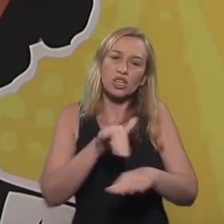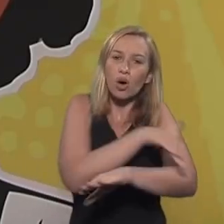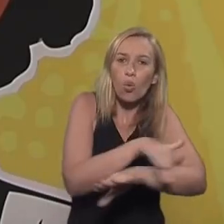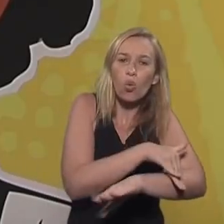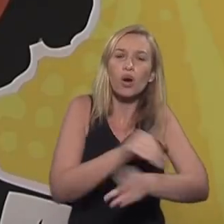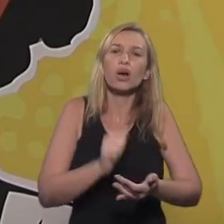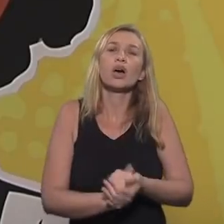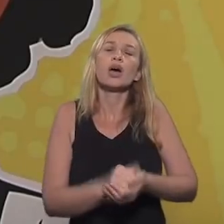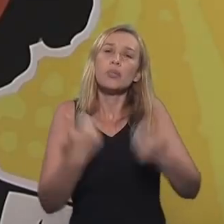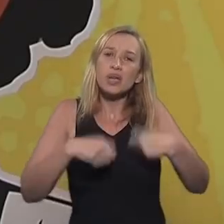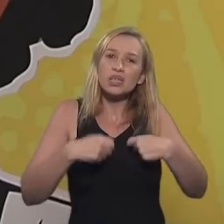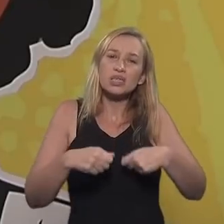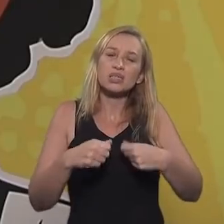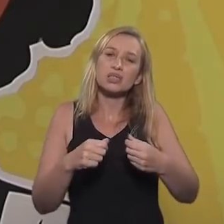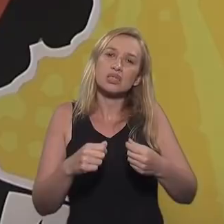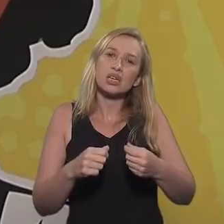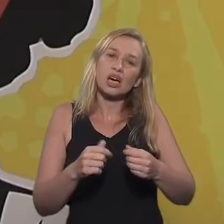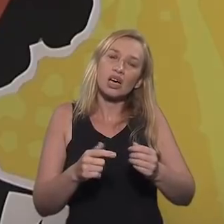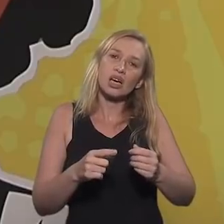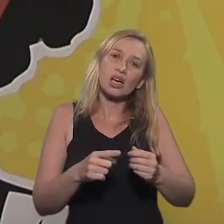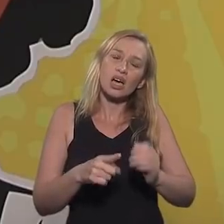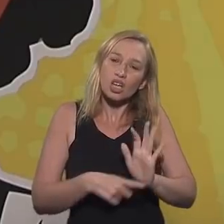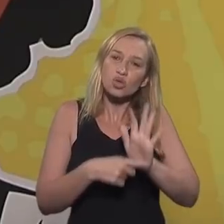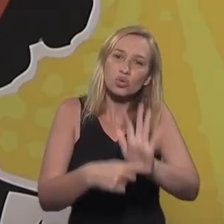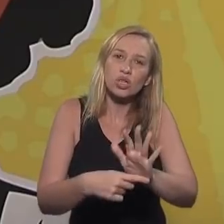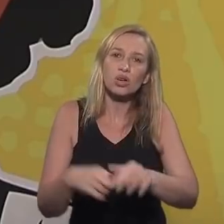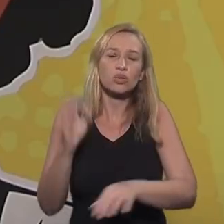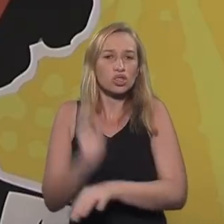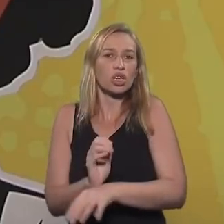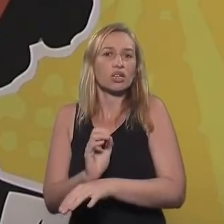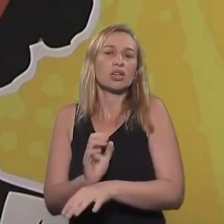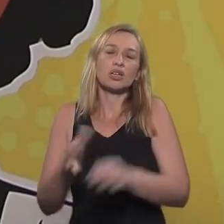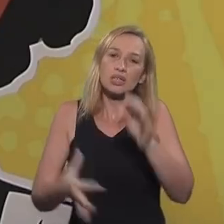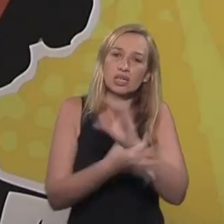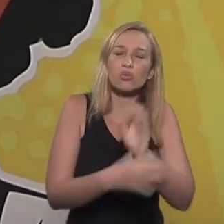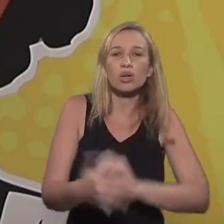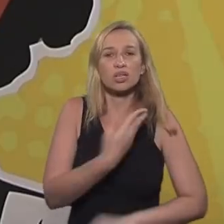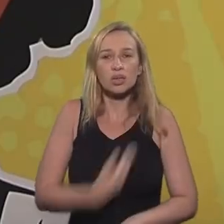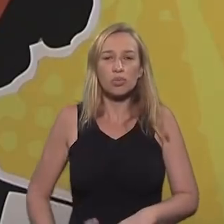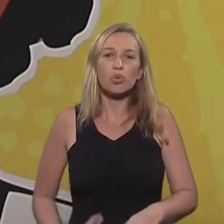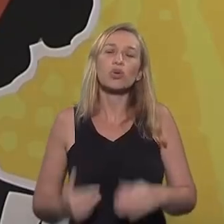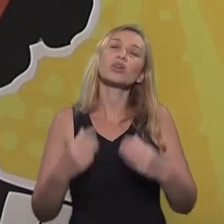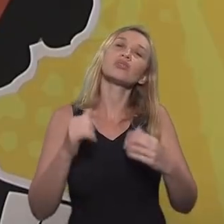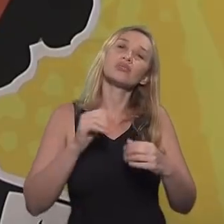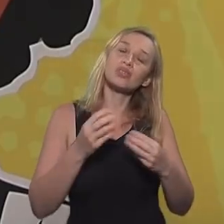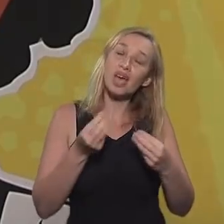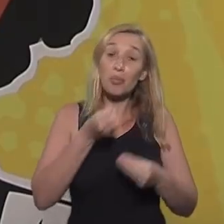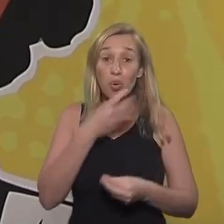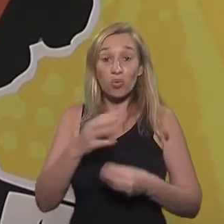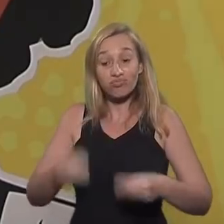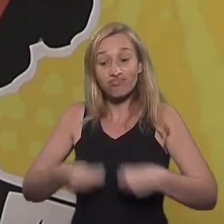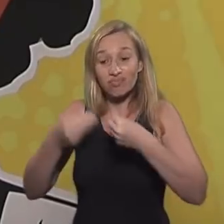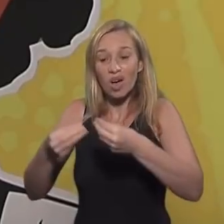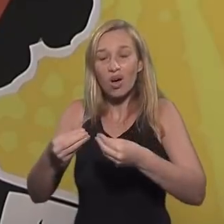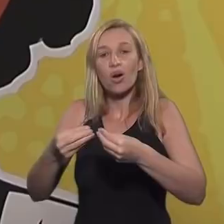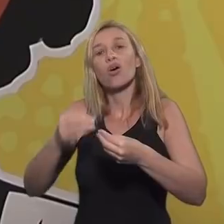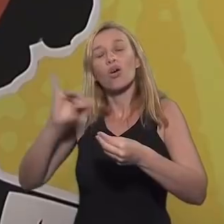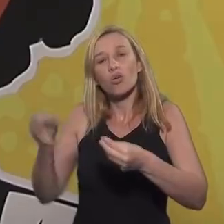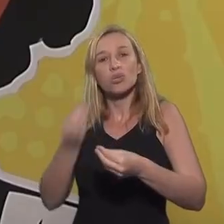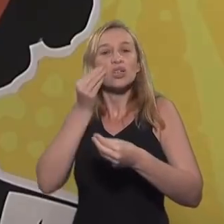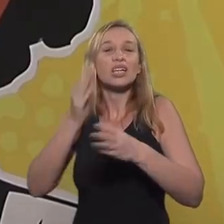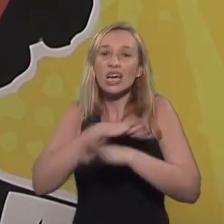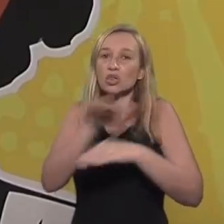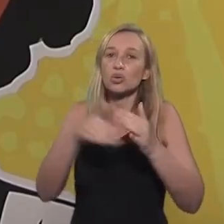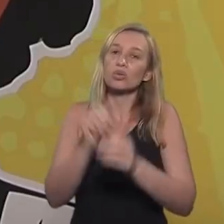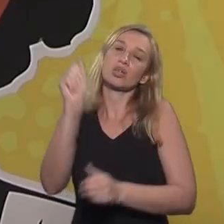ruas, ele precisa fazer com que o Estado possa melhorar a questão da segurança pública, e nada mais justo do que dar oportunidade